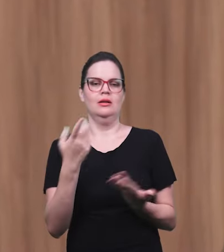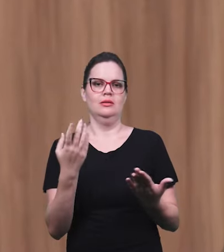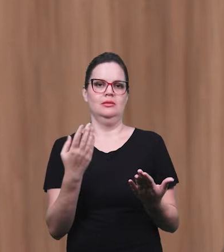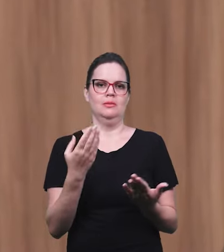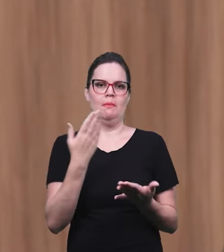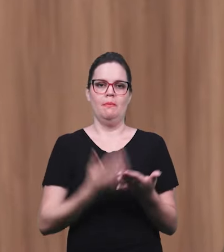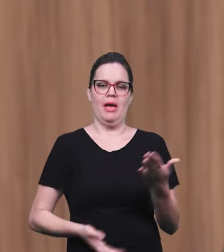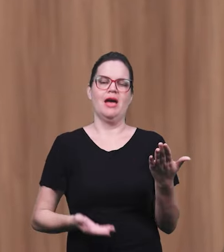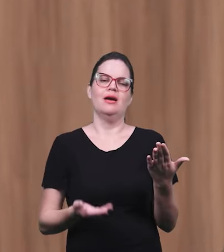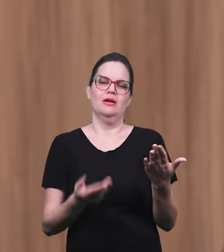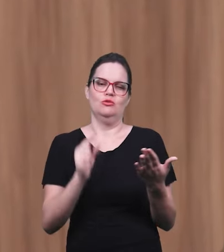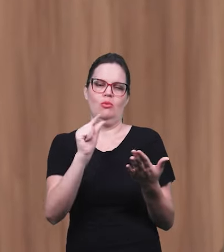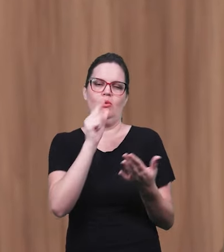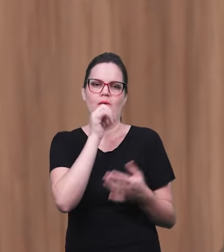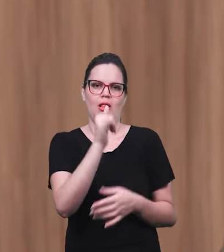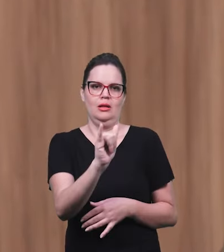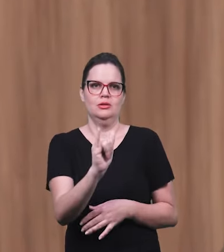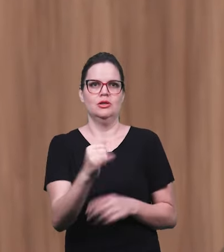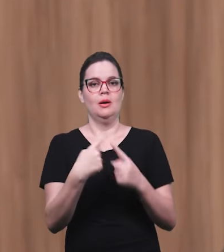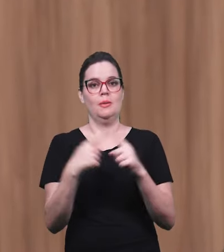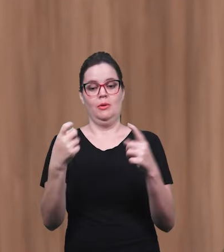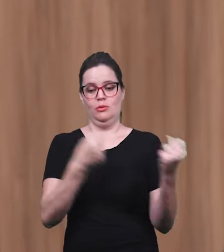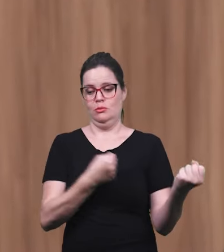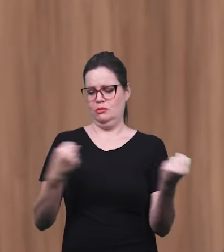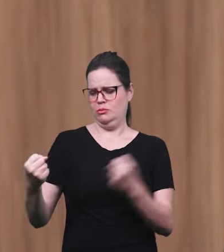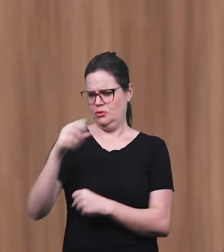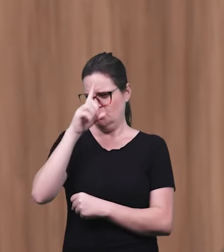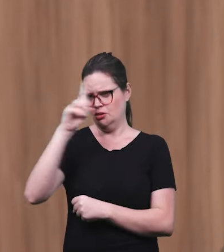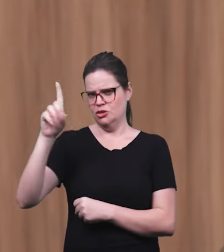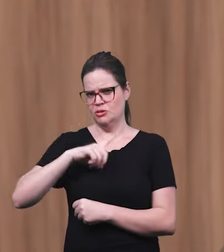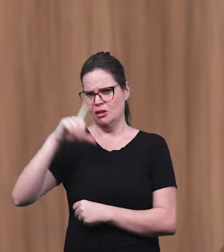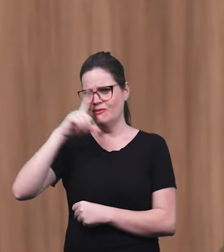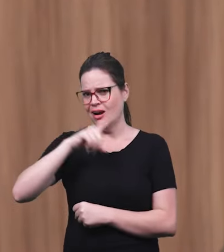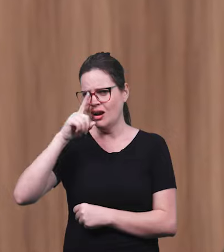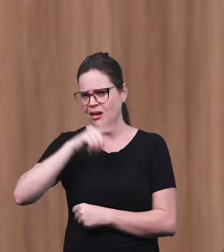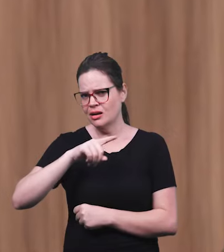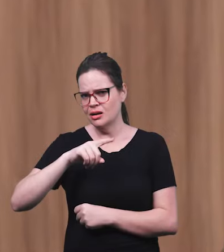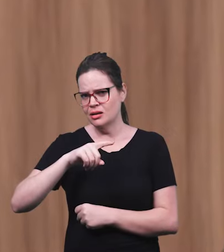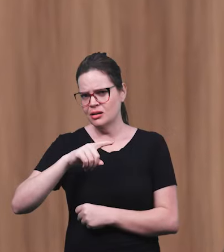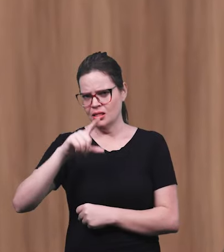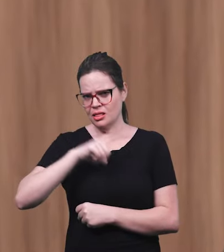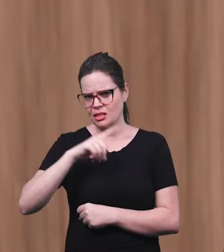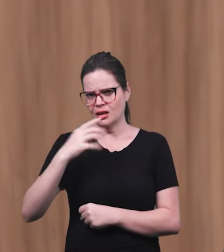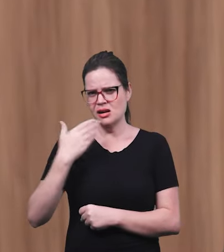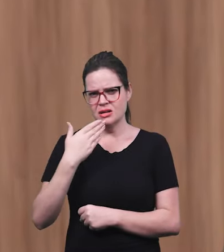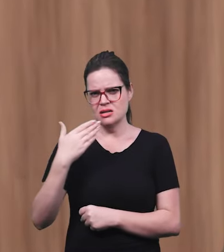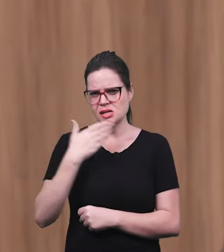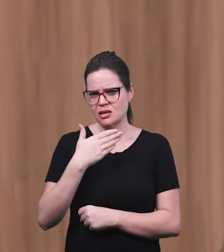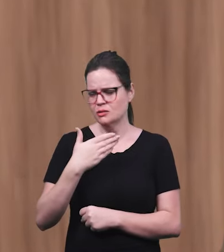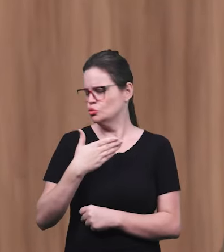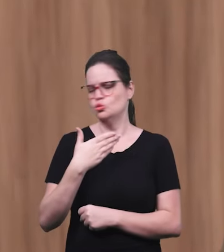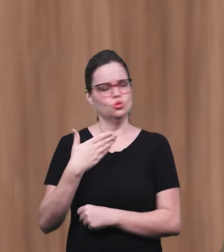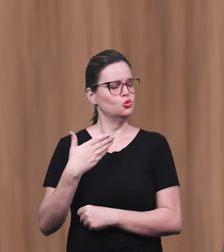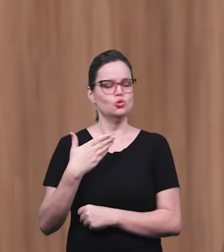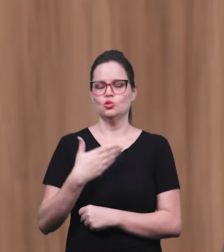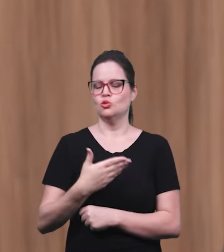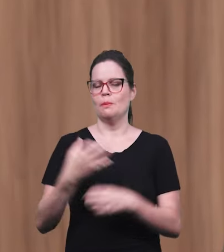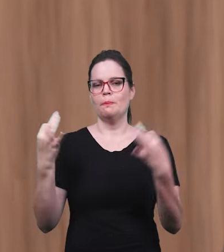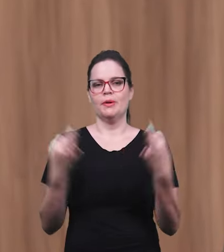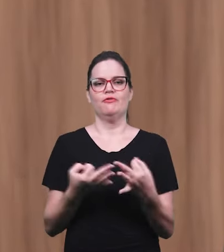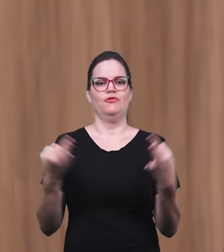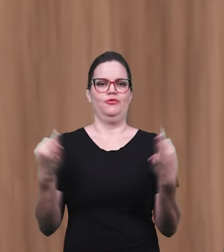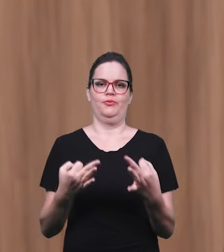tão eficiente que não tem perda, não gera resíduo, não gera falha naquilo que é o plano de Deus para